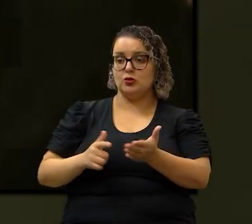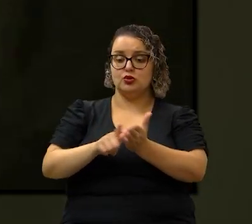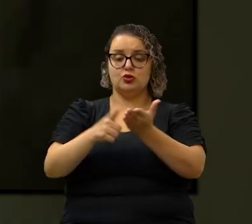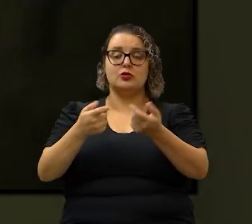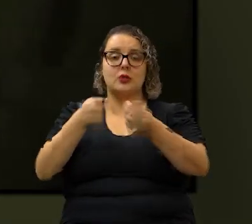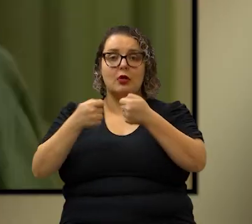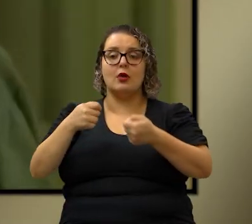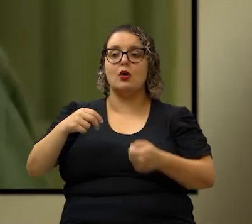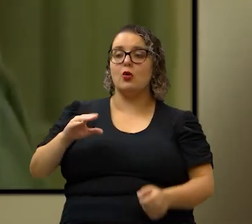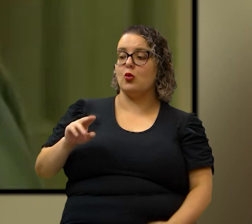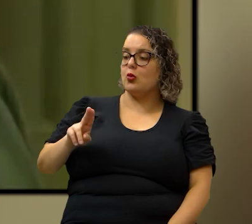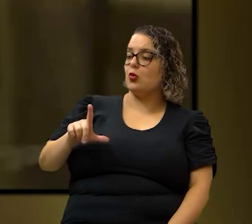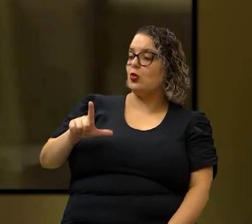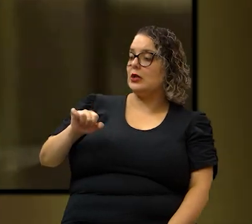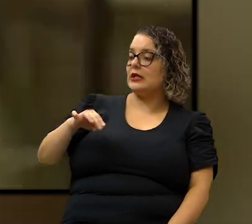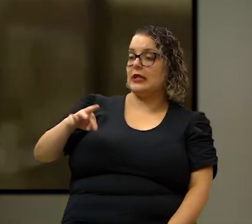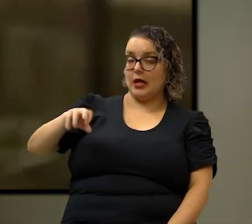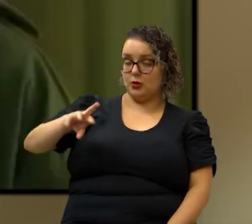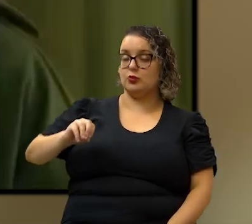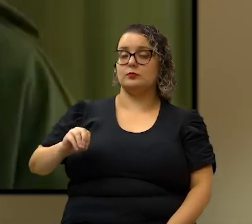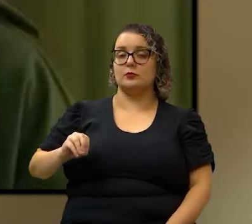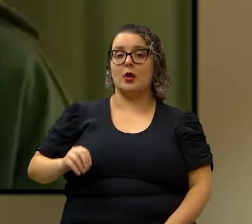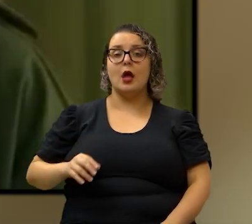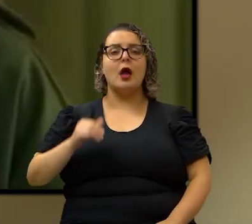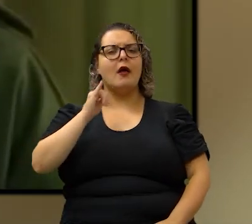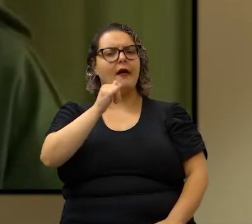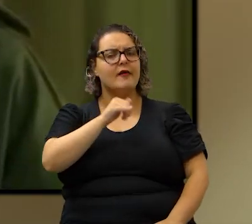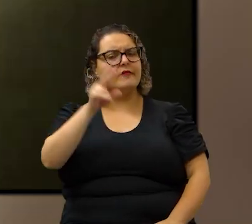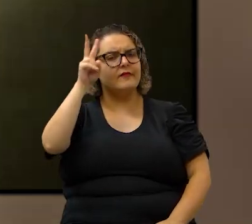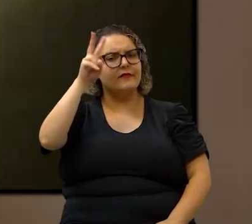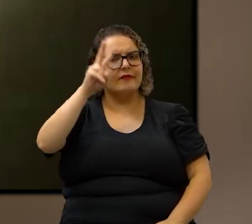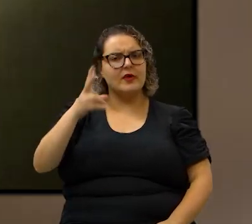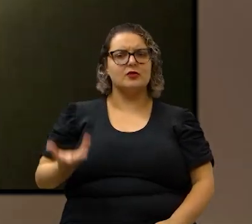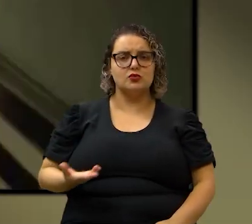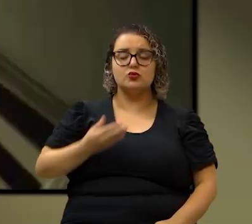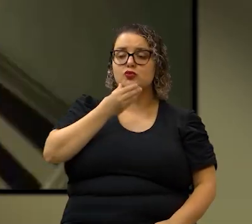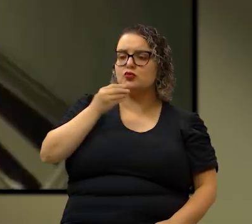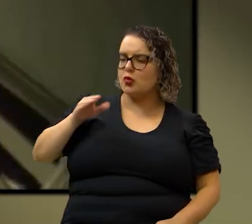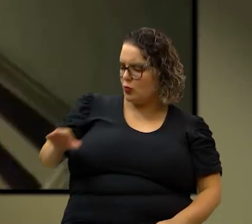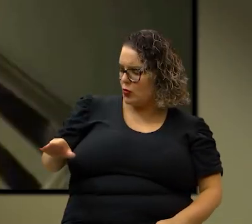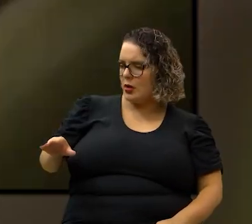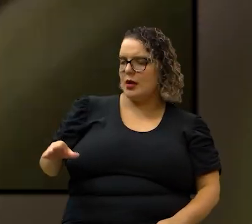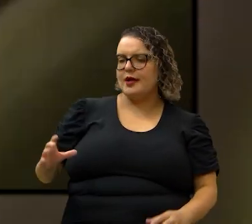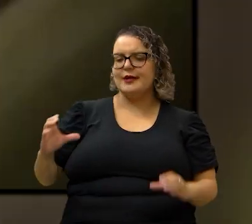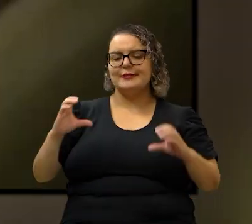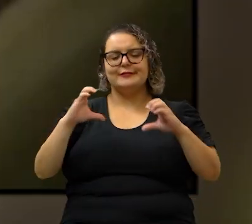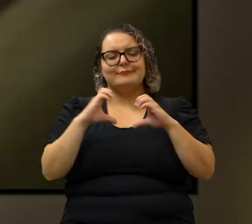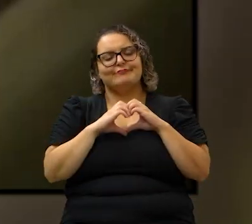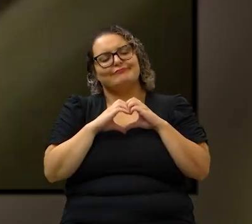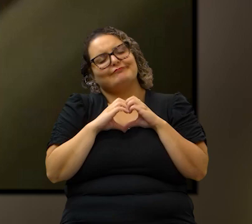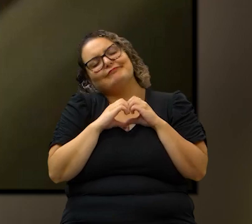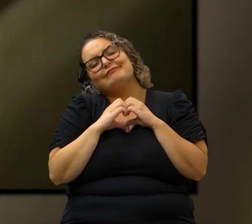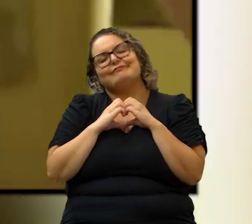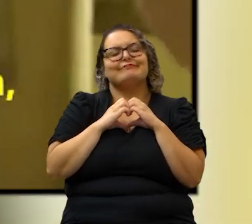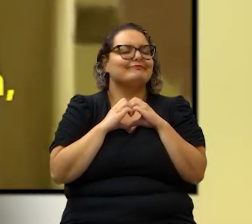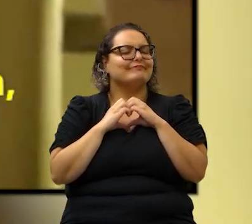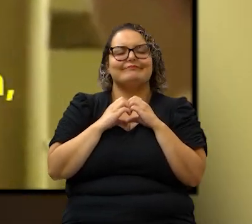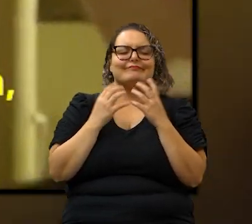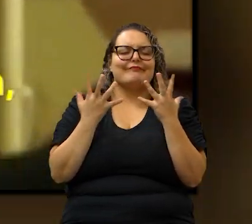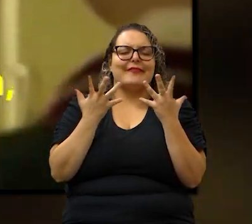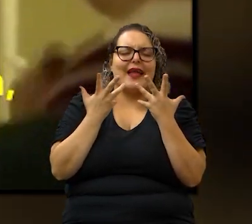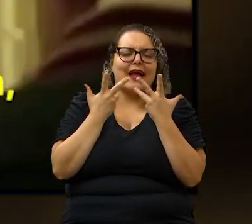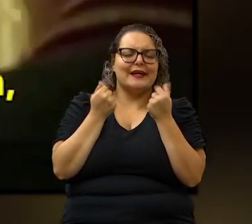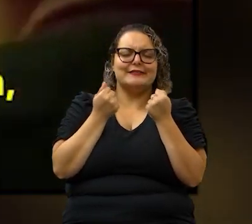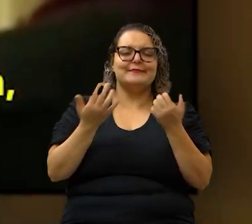do jornalista culinário Nigel Slater. Tush conta a história de um garoto que cultivava um grande amor pela comida.